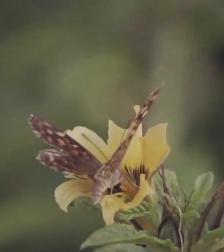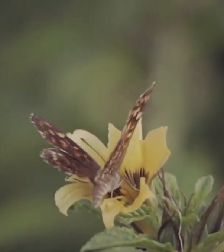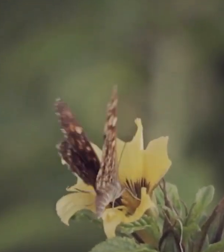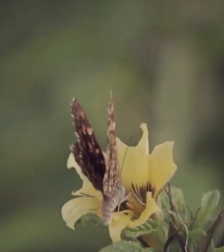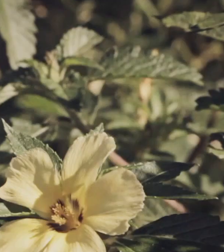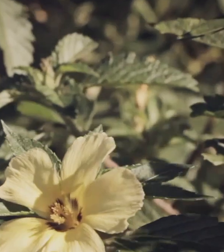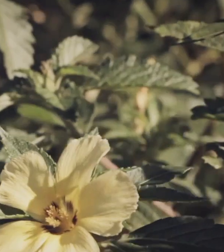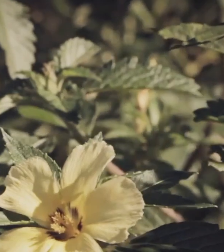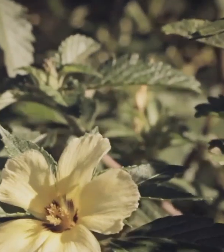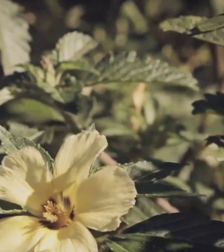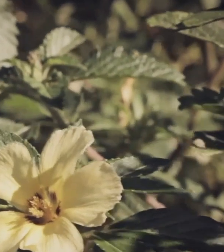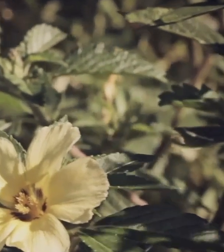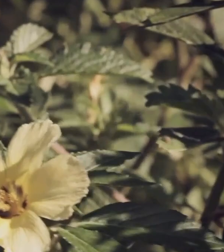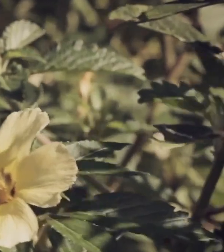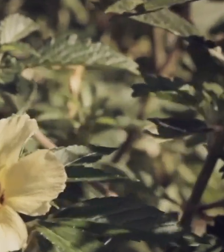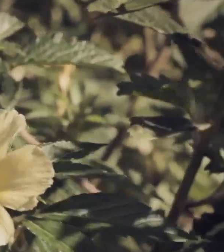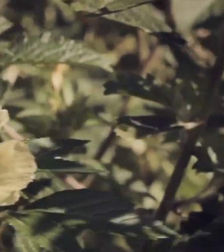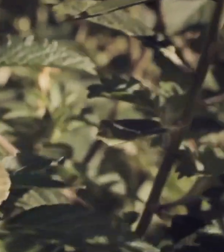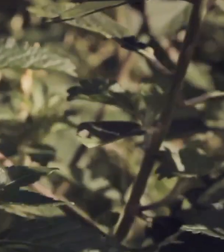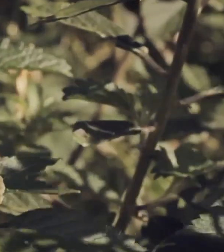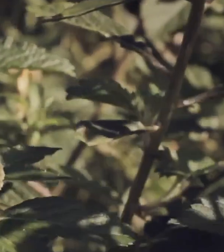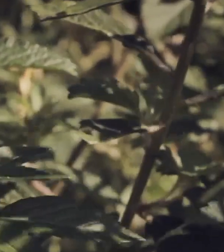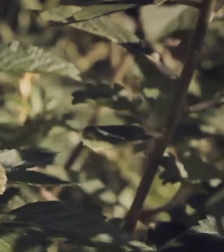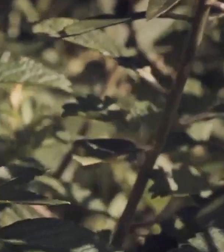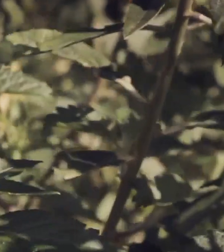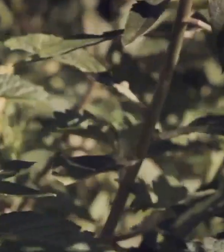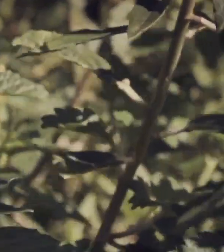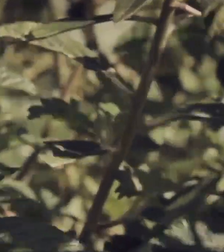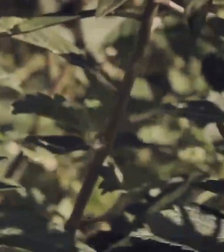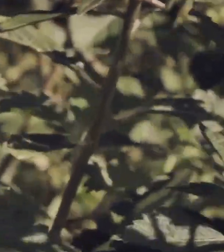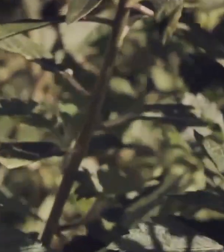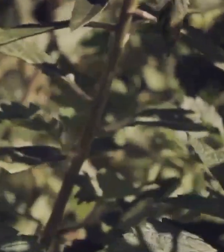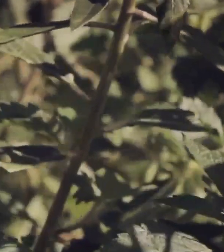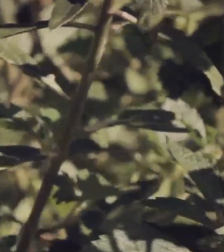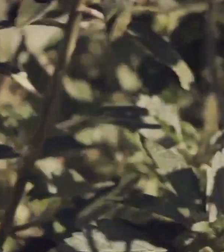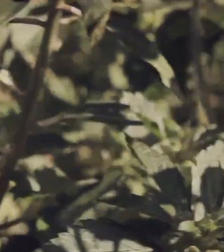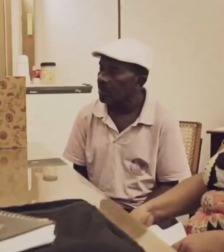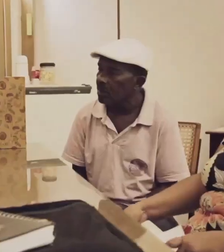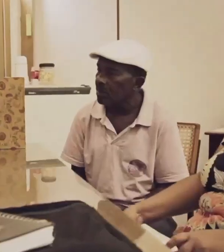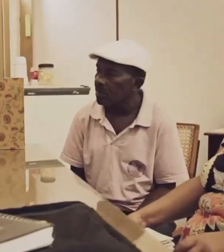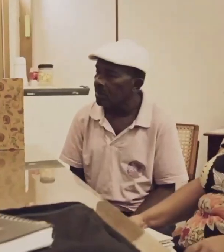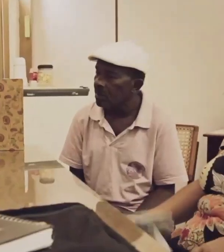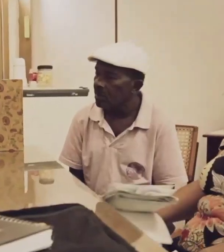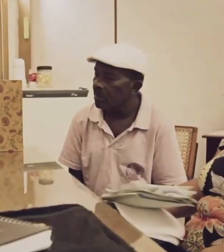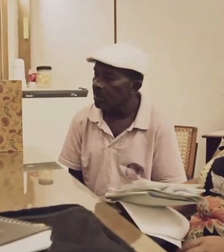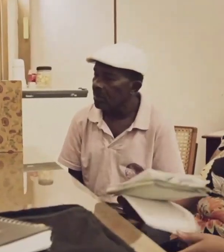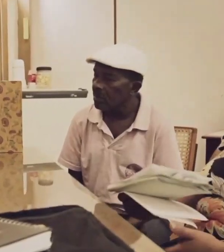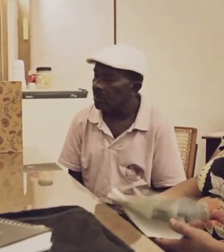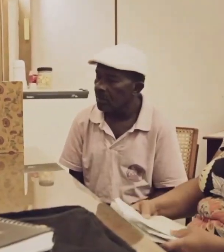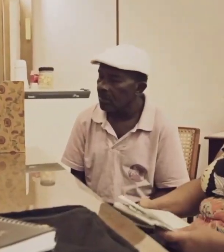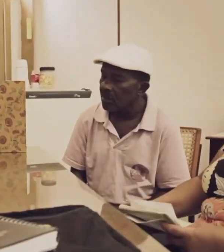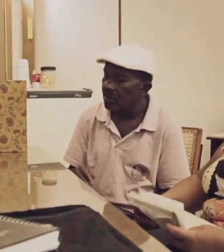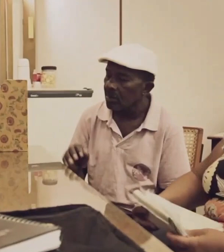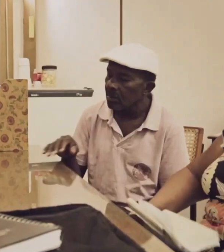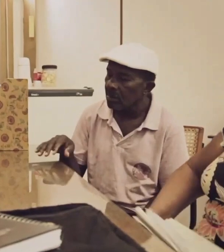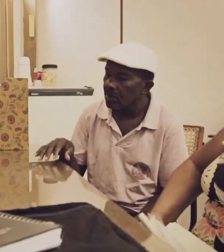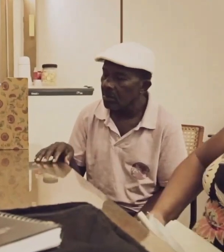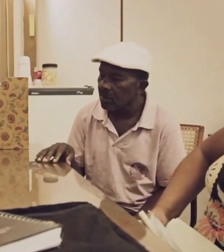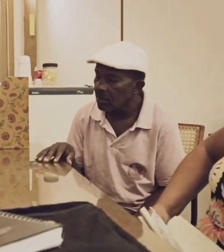imunológico, ela melhora. Ela é energética, ela dá uma energia. estamos de parabéns. Agora nós